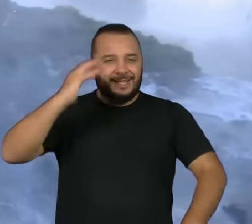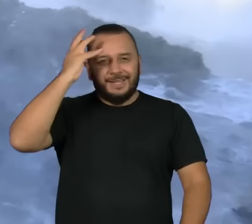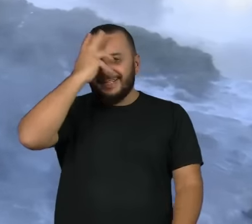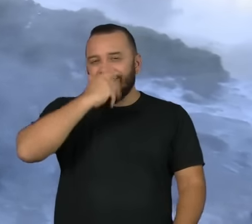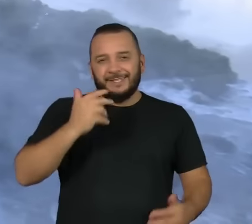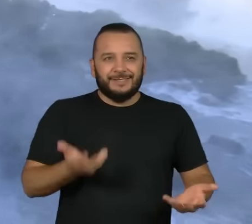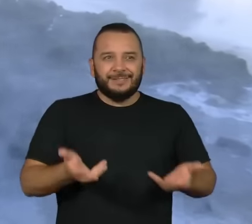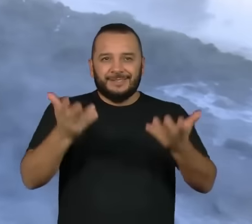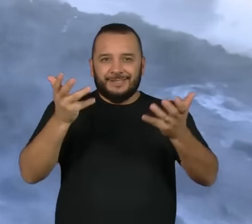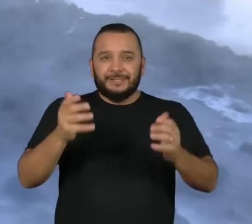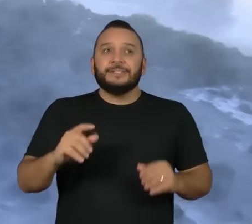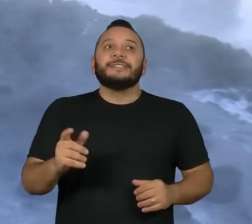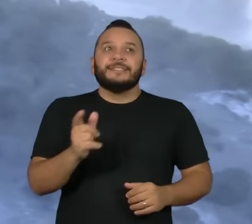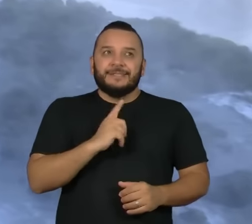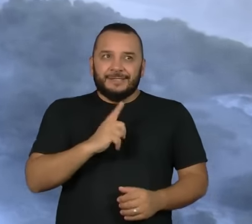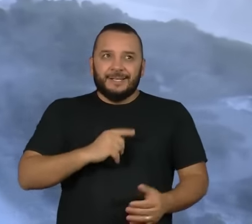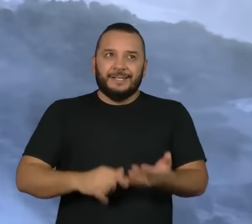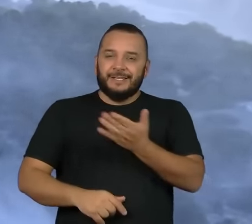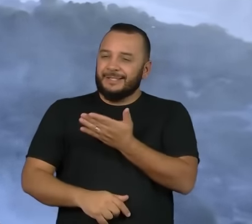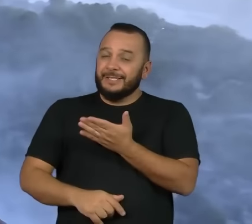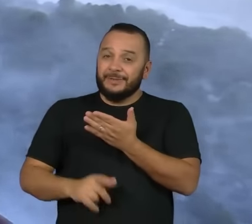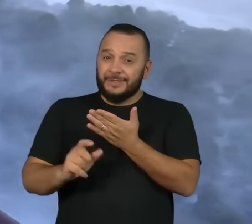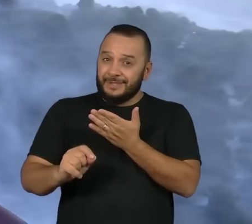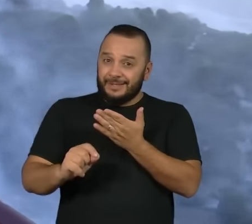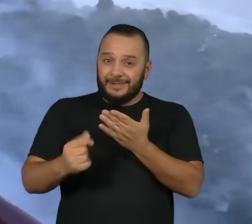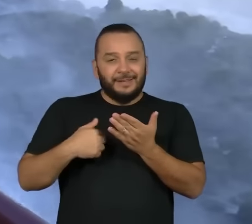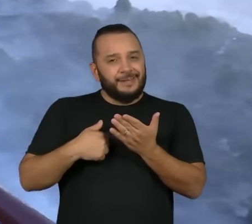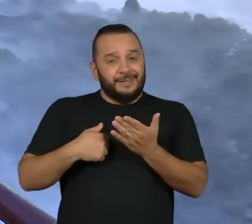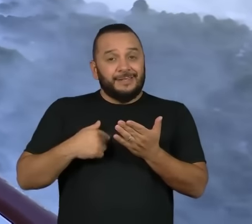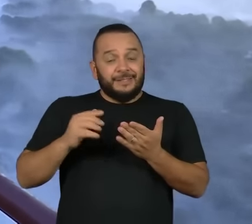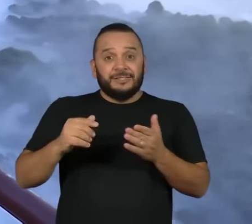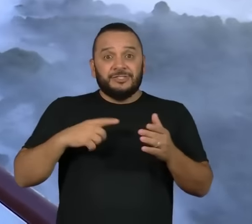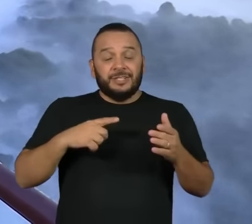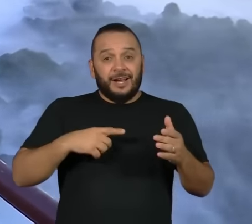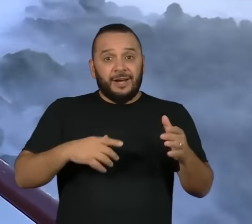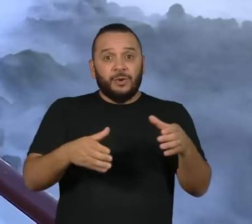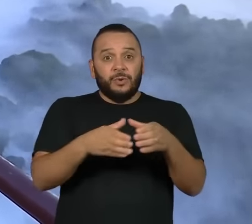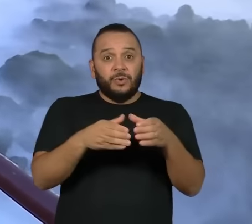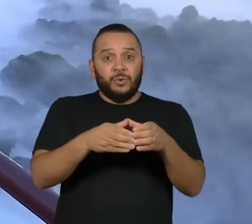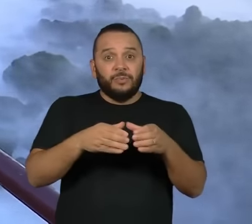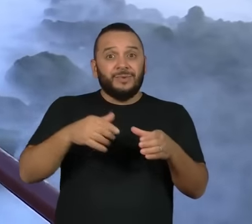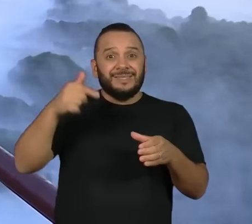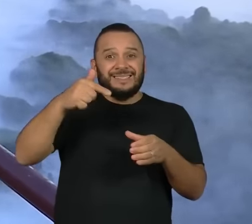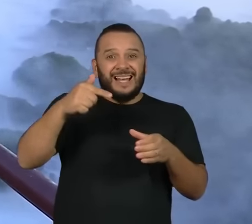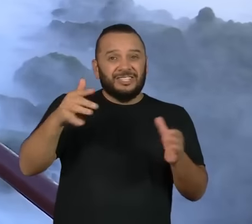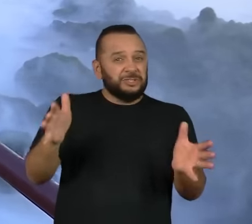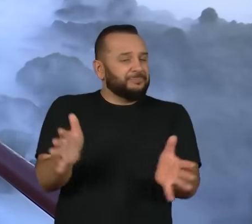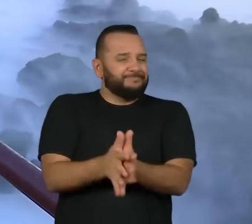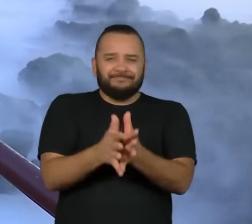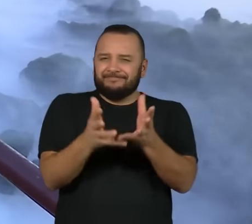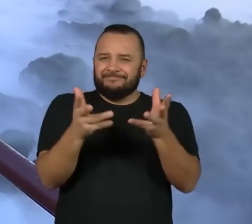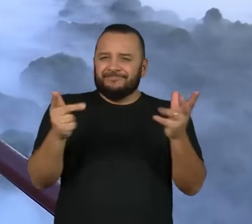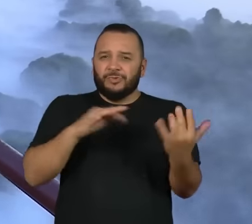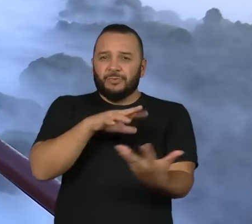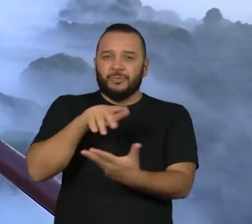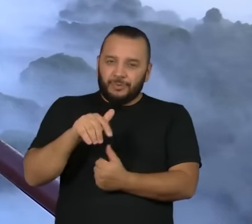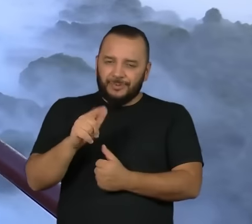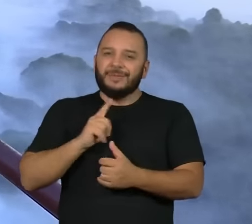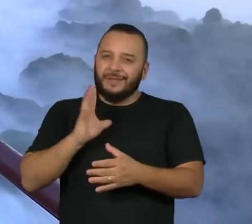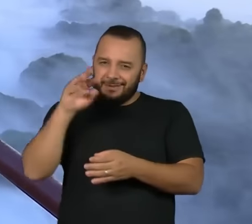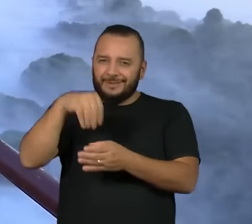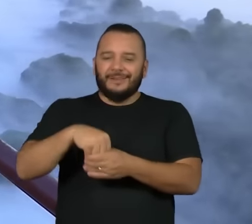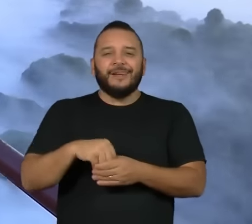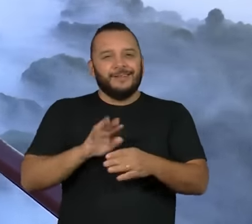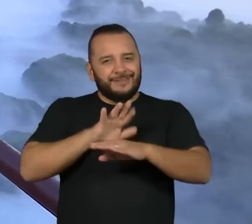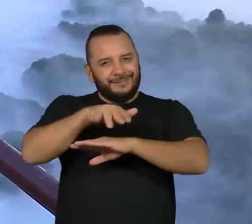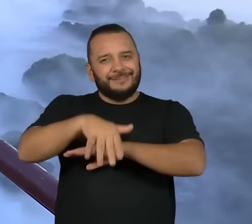cataratas do Iguaçu ostentam o título de uma das 7 maravilhas do mundo. Isso atrai visitantes de todo